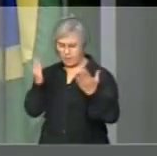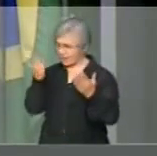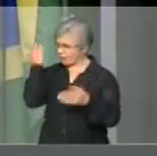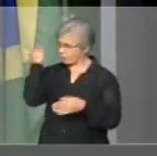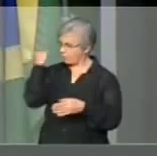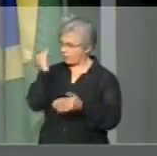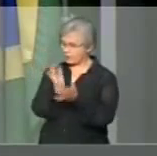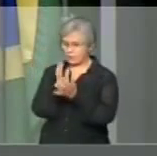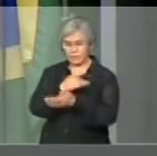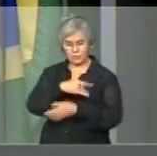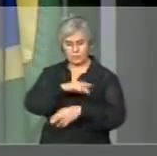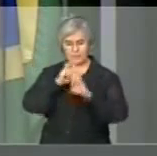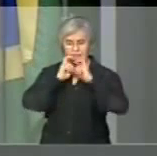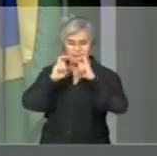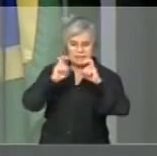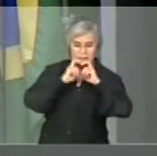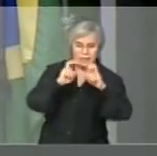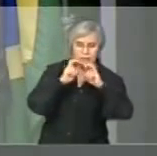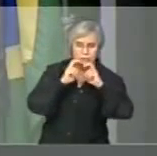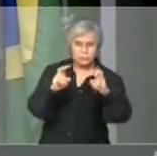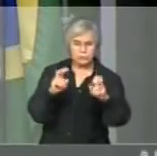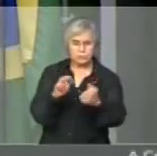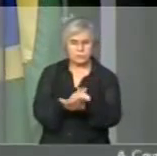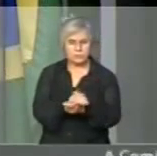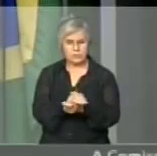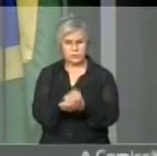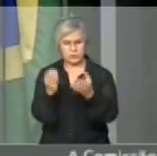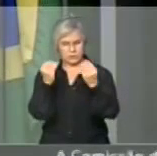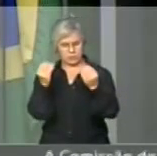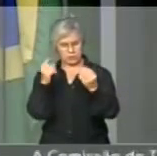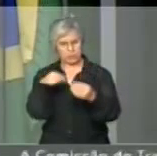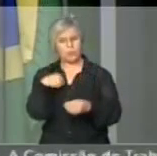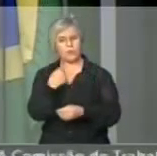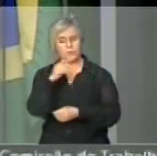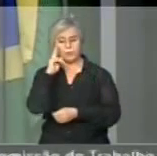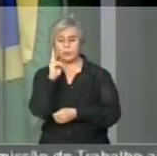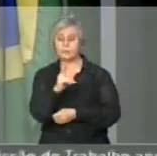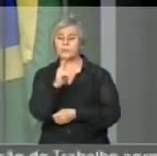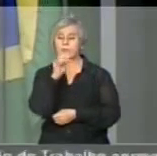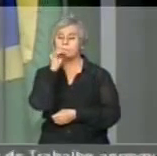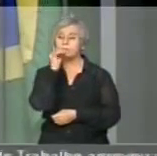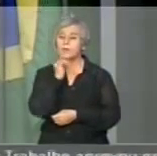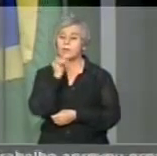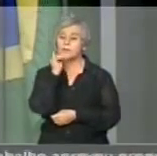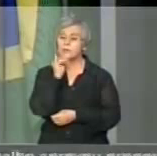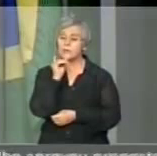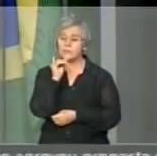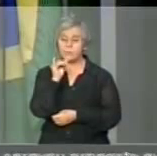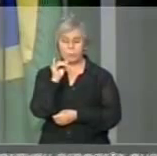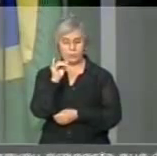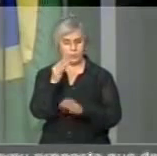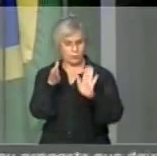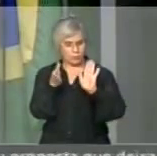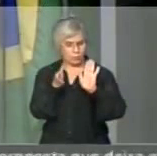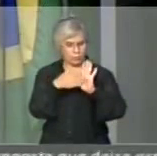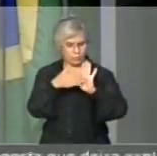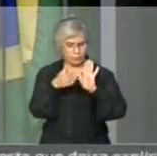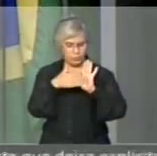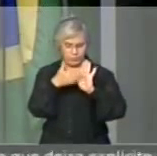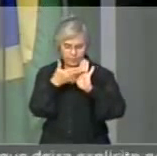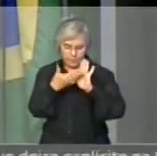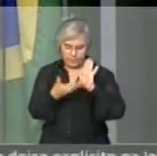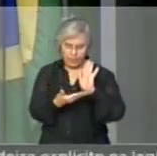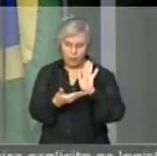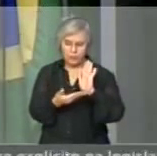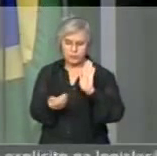nós queremos ouvir, a exemplo do que nós fizemos e propomos, mesmo